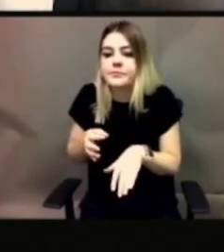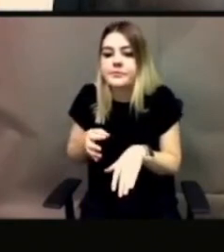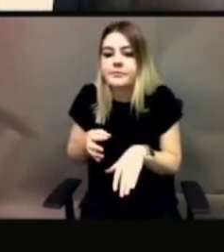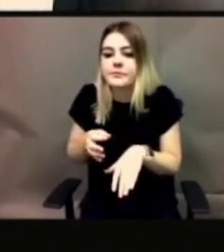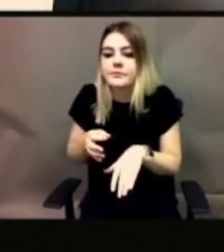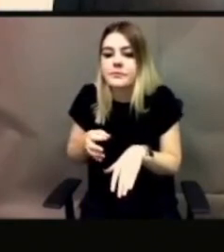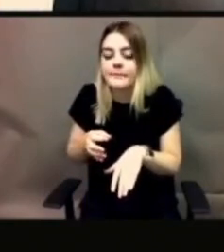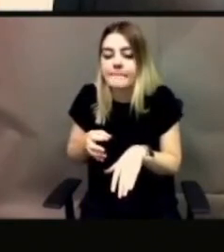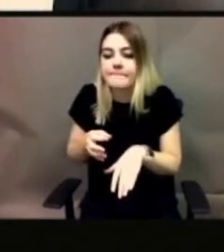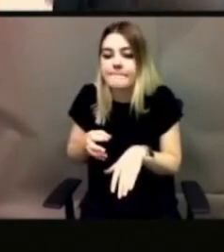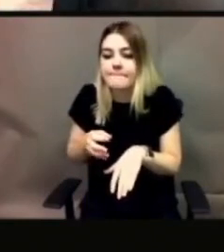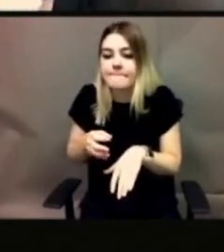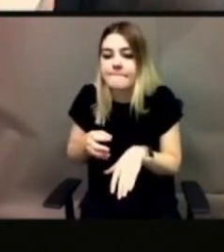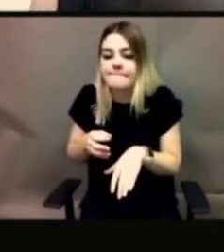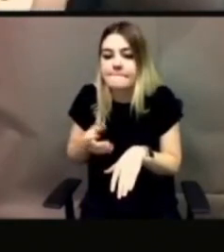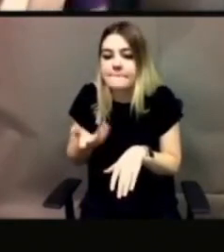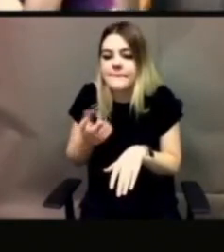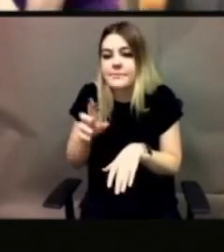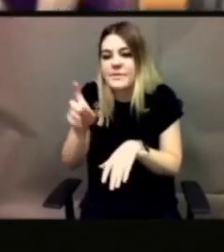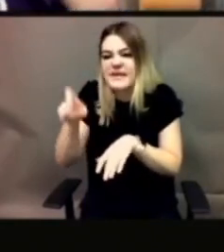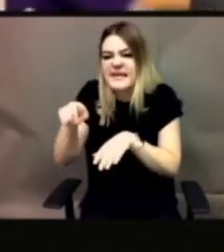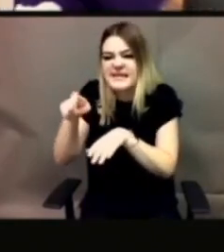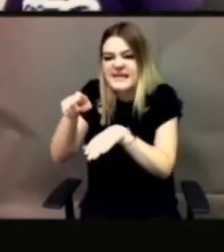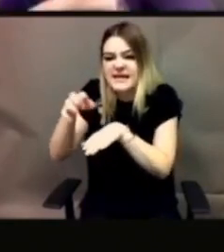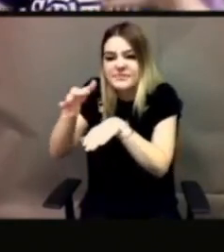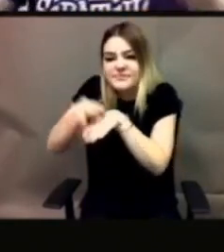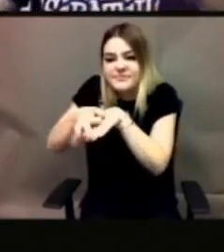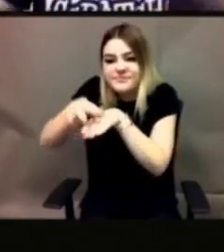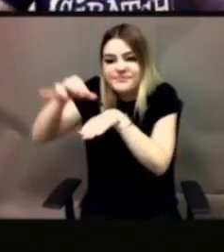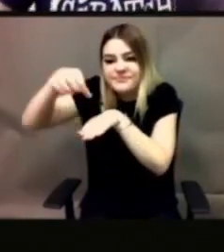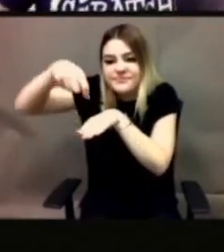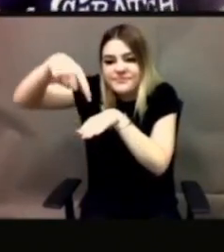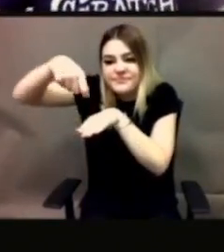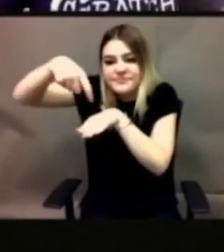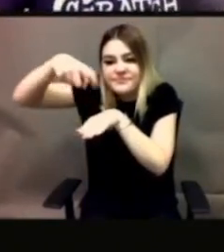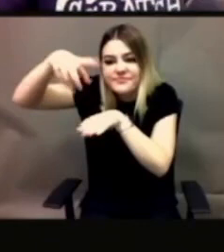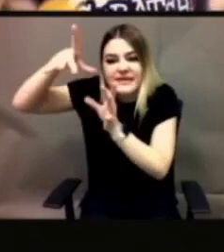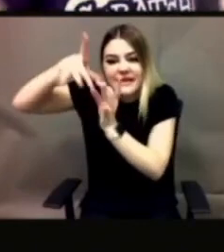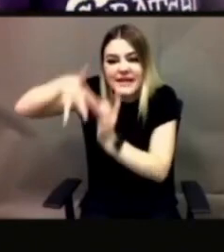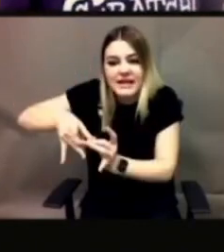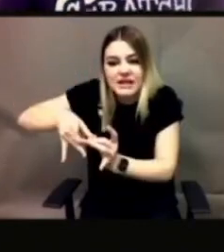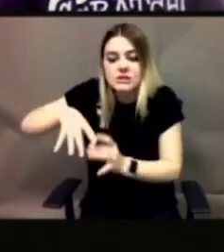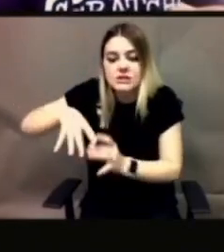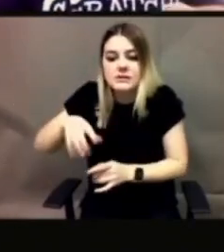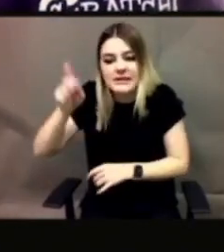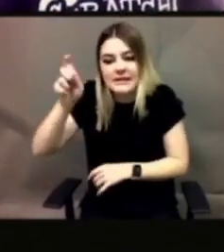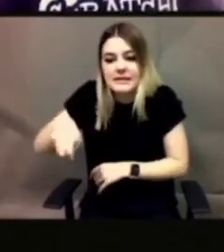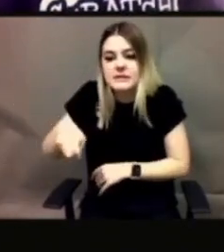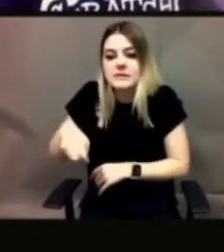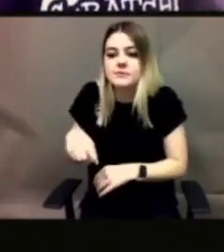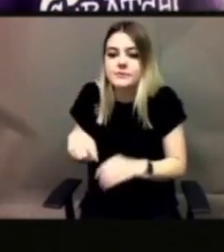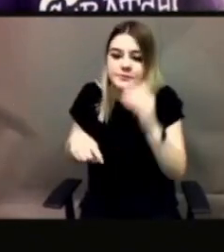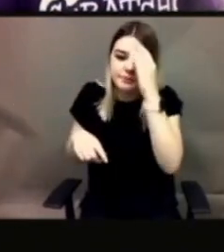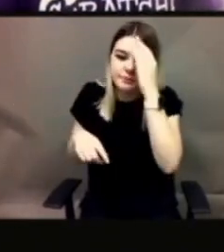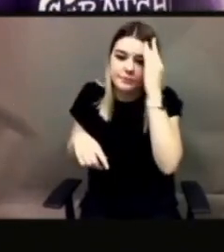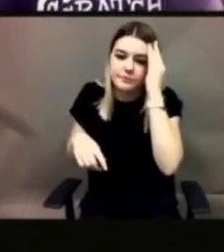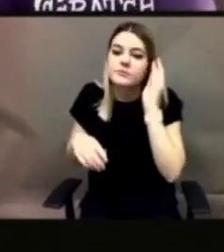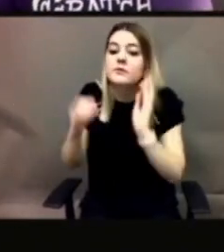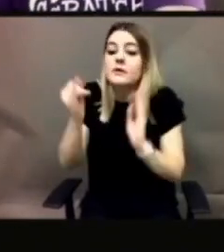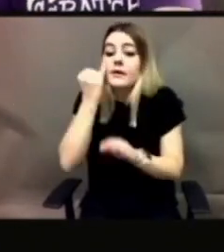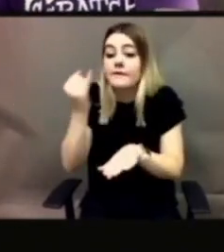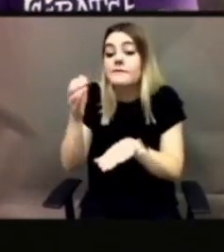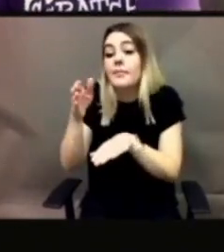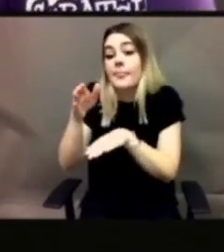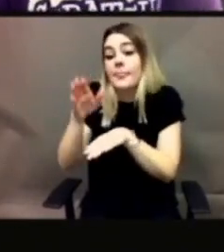o app não vai contar, porque não tem nada que se coloque aqui entre os dois touchpads. Então,